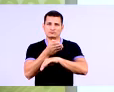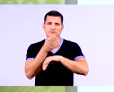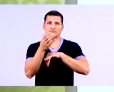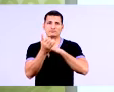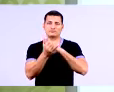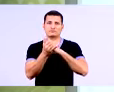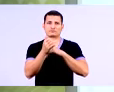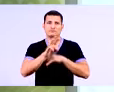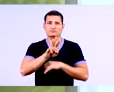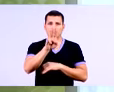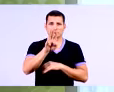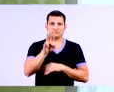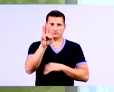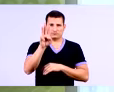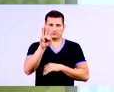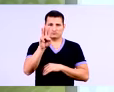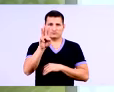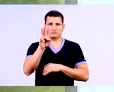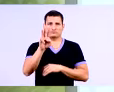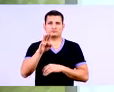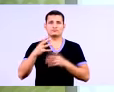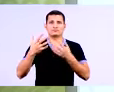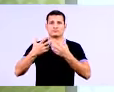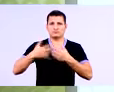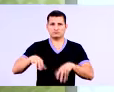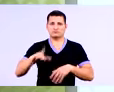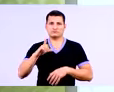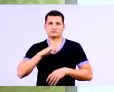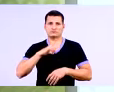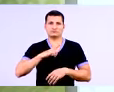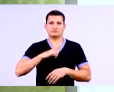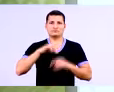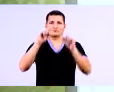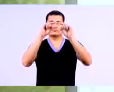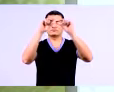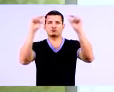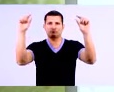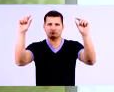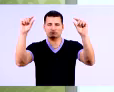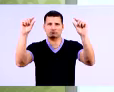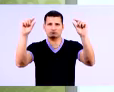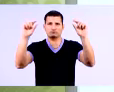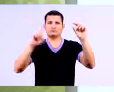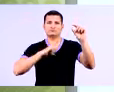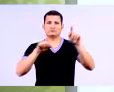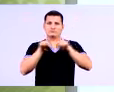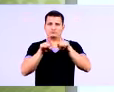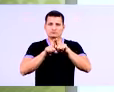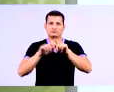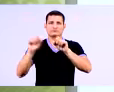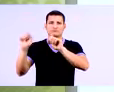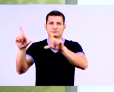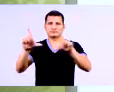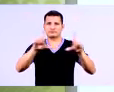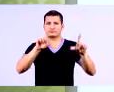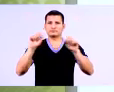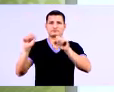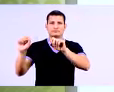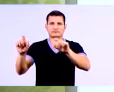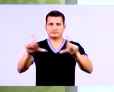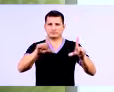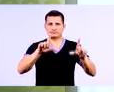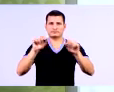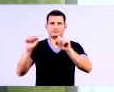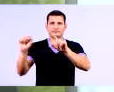IFRO, em que nós tínhamos a URL do IFRO e muitas páginas, que acredito que vocês lembram